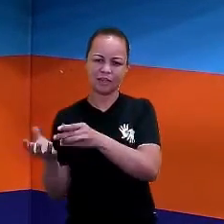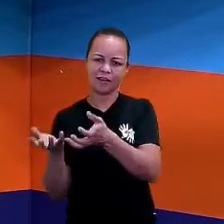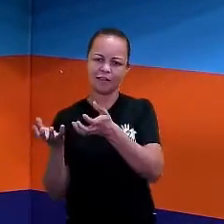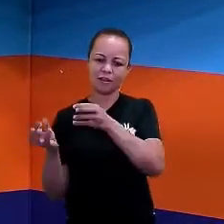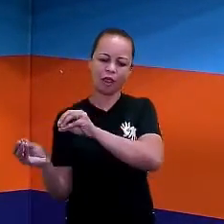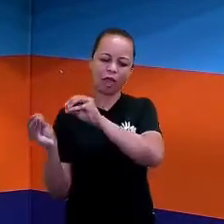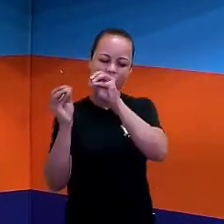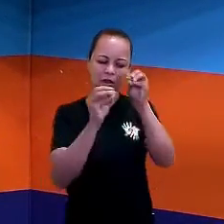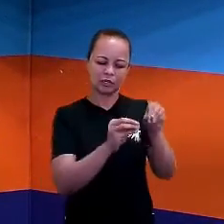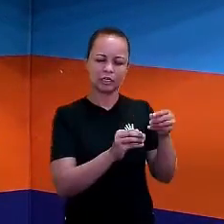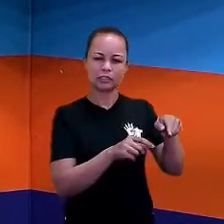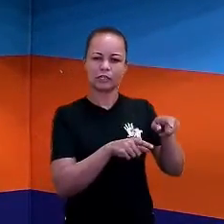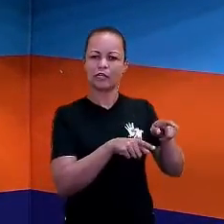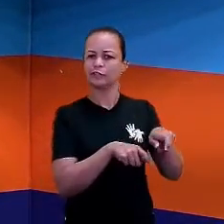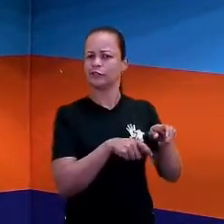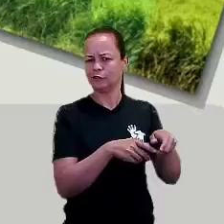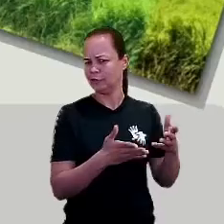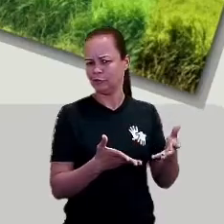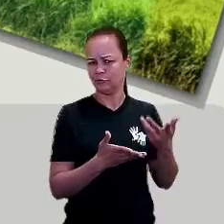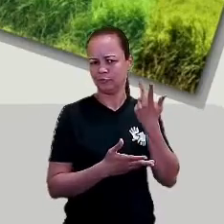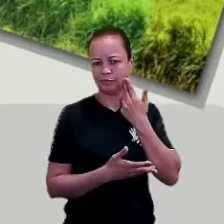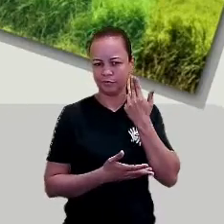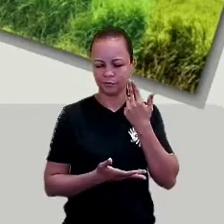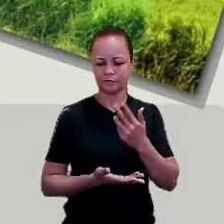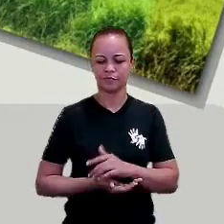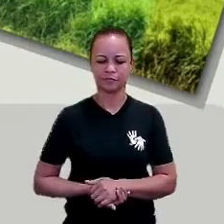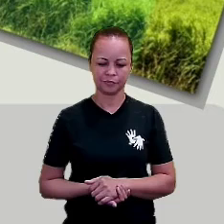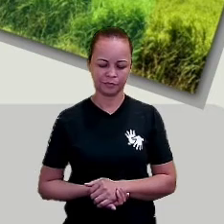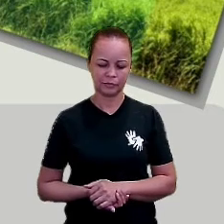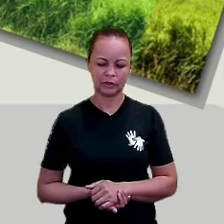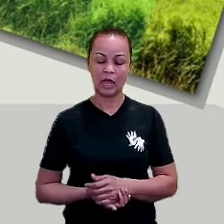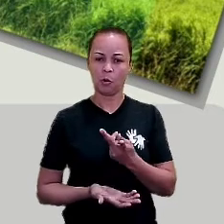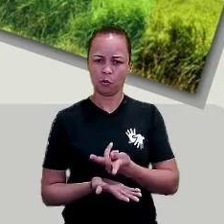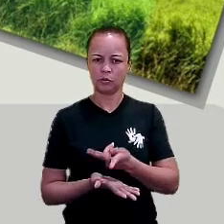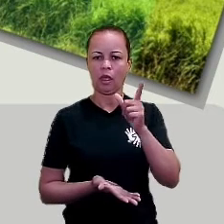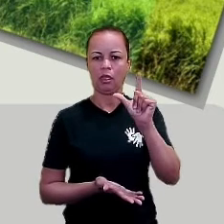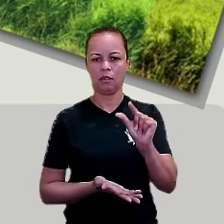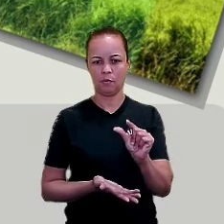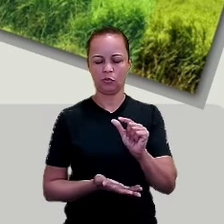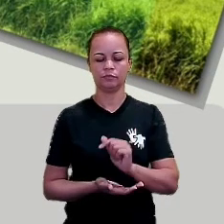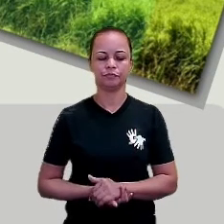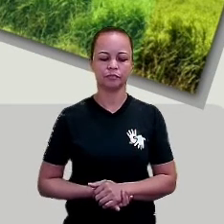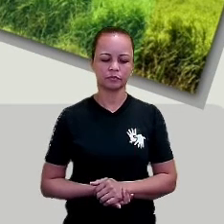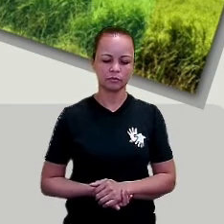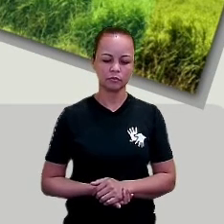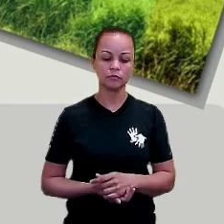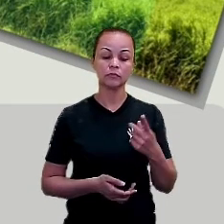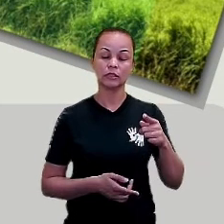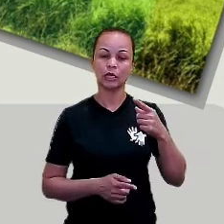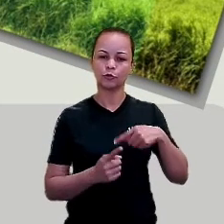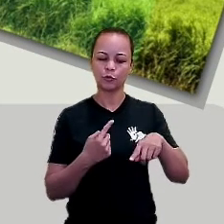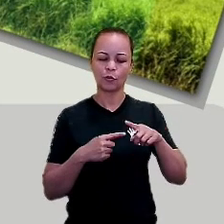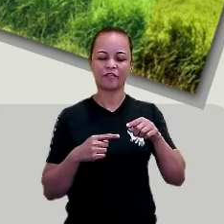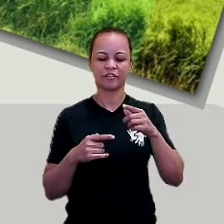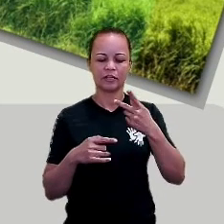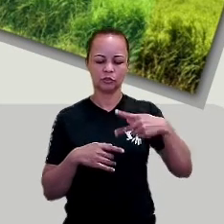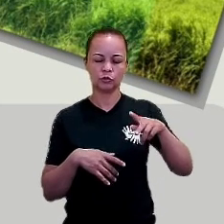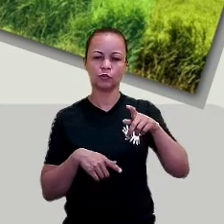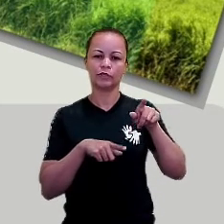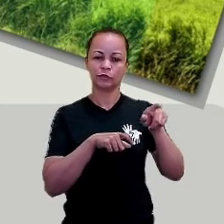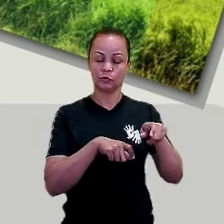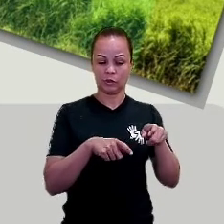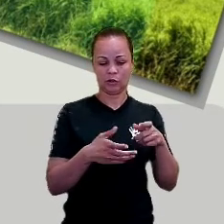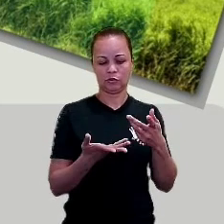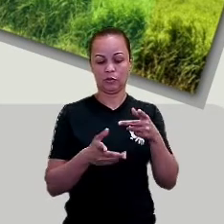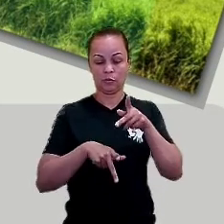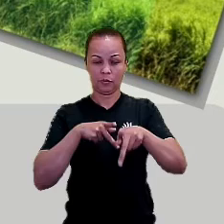urbano. Vamos compreender melhor? Êxodo urbano é o reverso do êxodo rural, ou seja, quando a